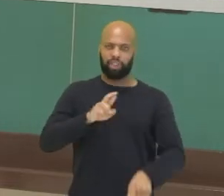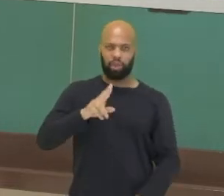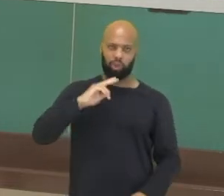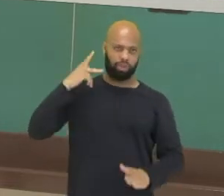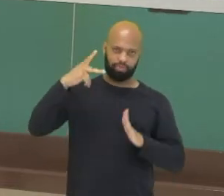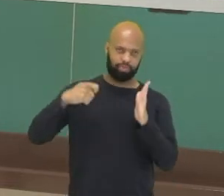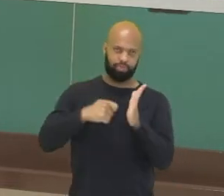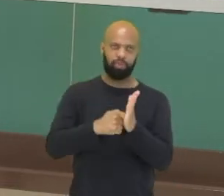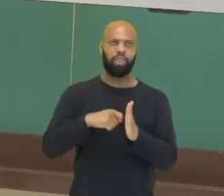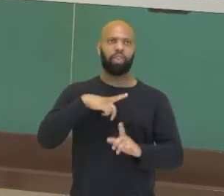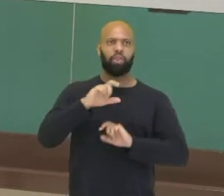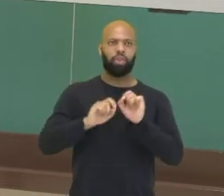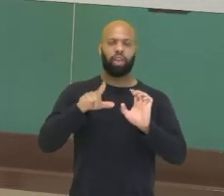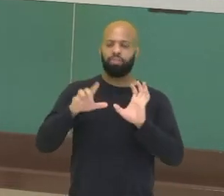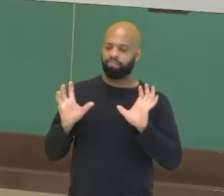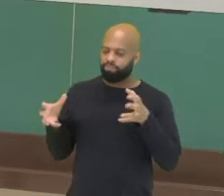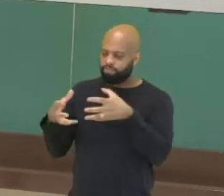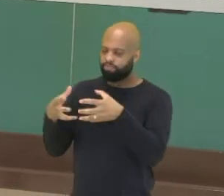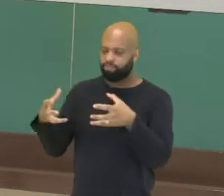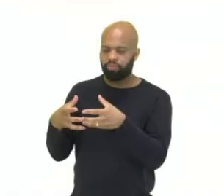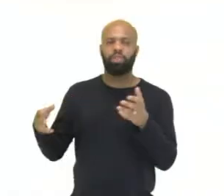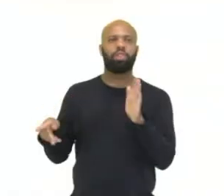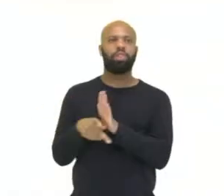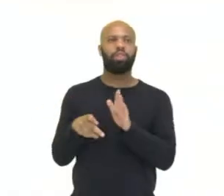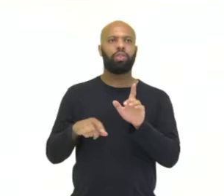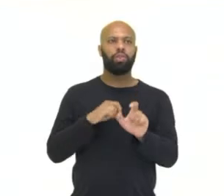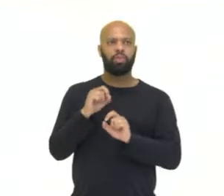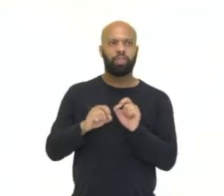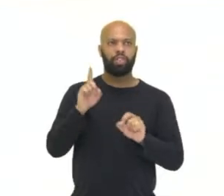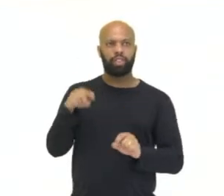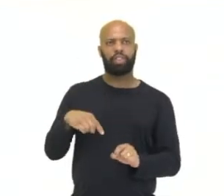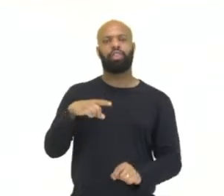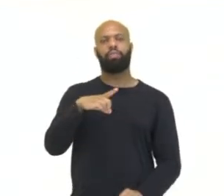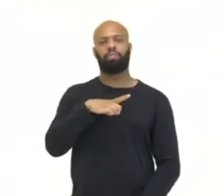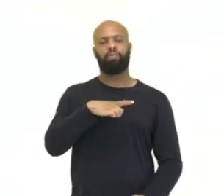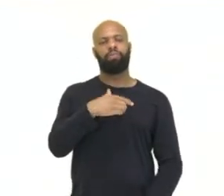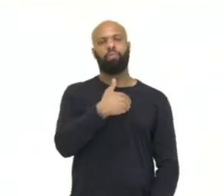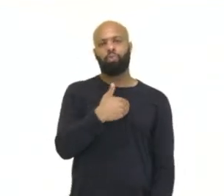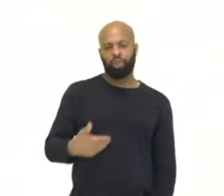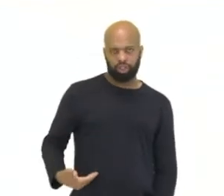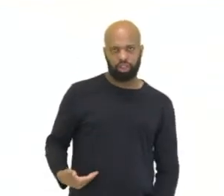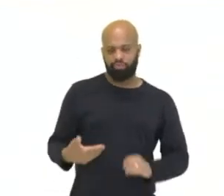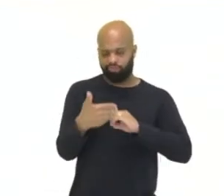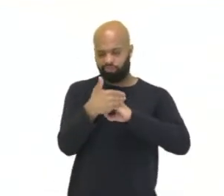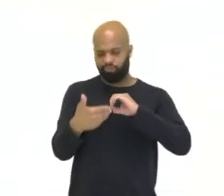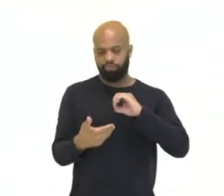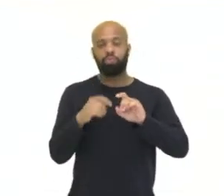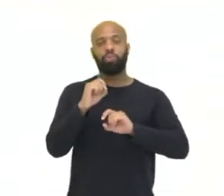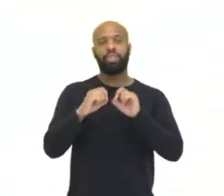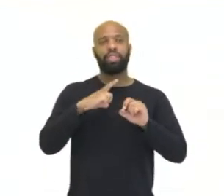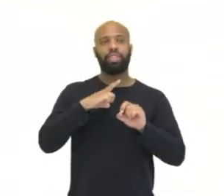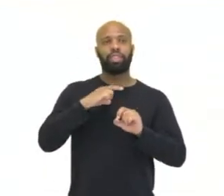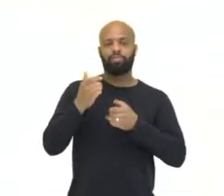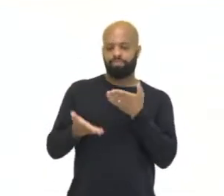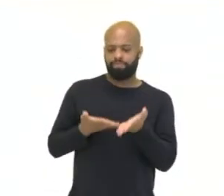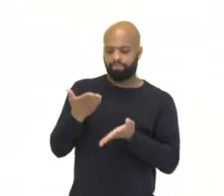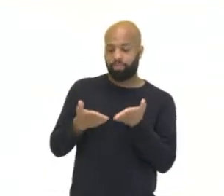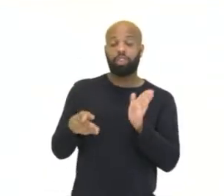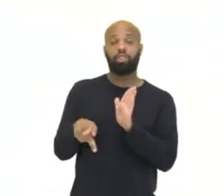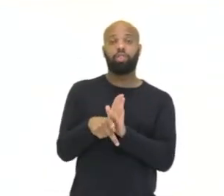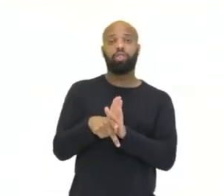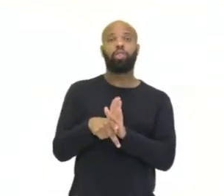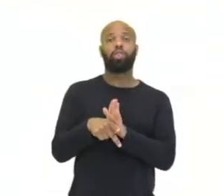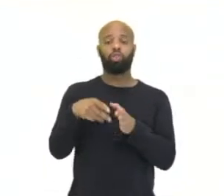ele federal, estadual ou distrital, e que se destina à prestação de auxílio